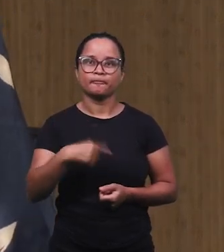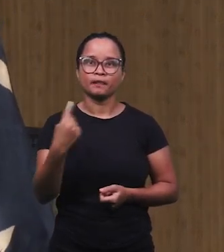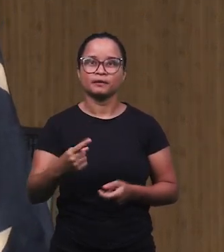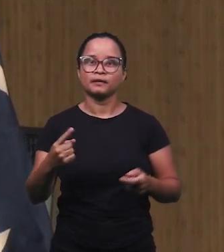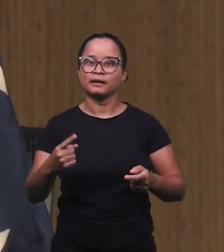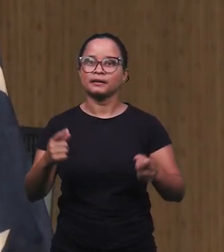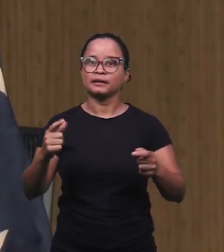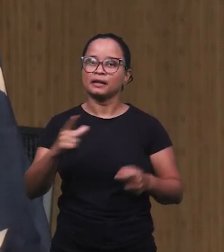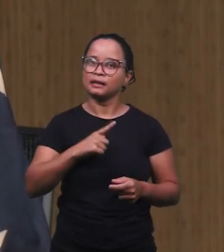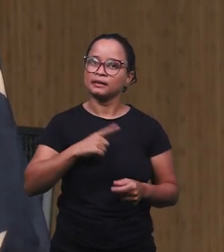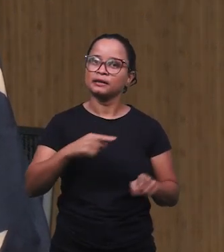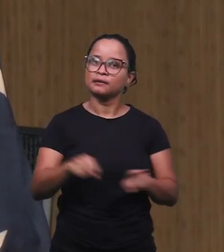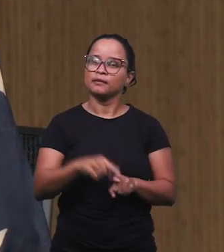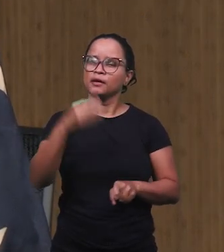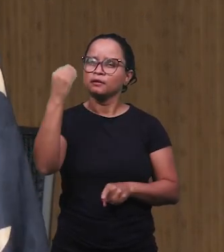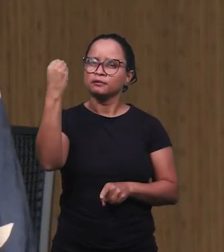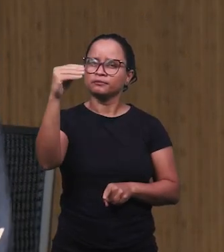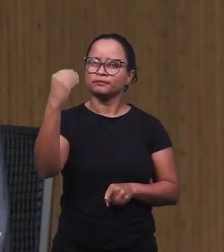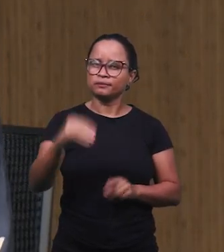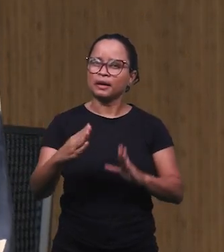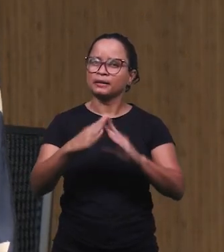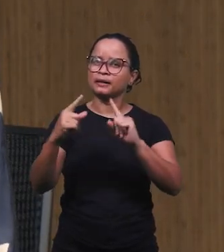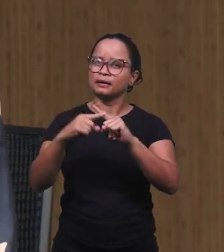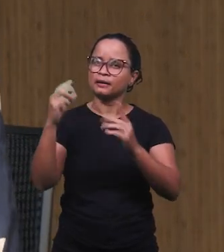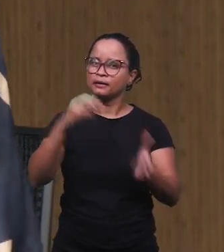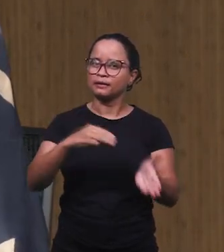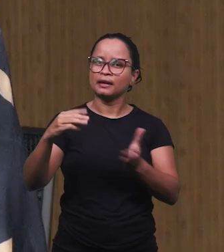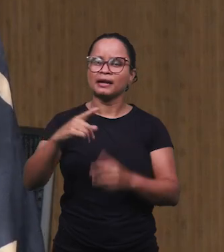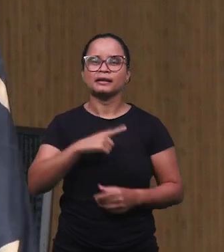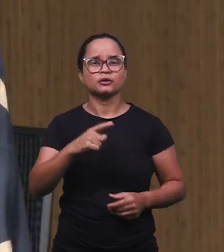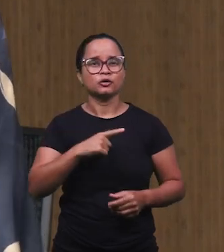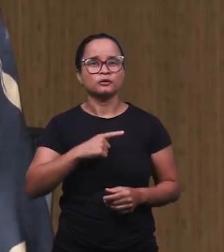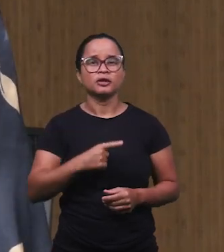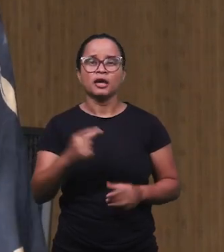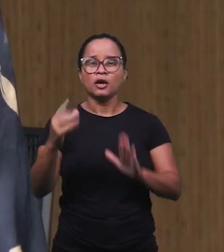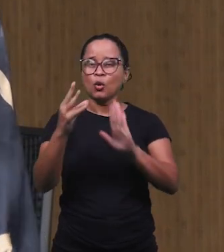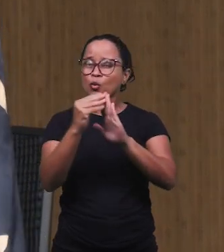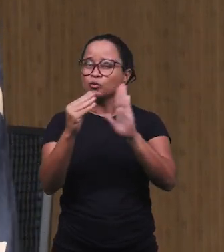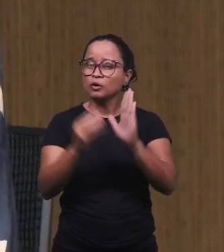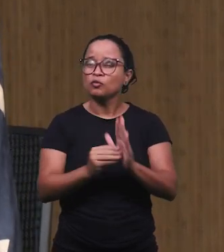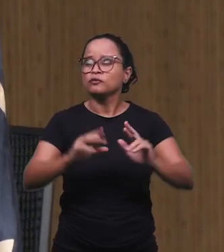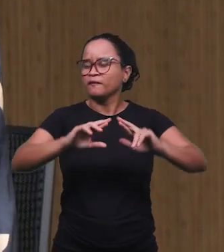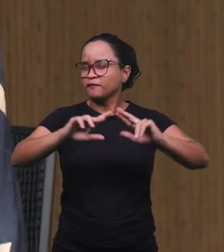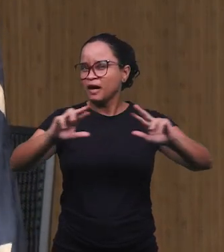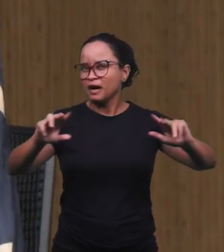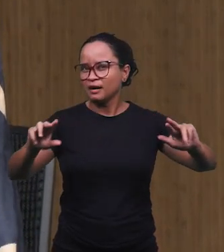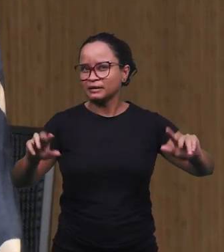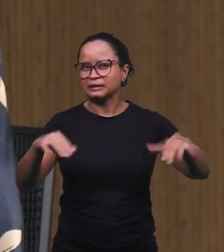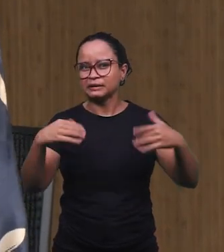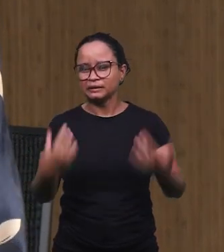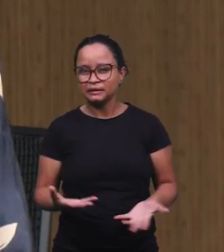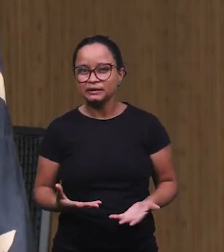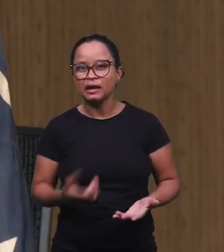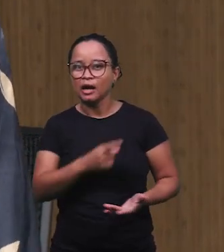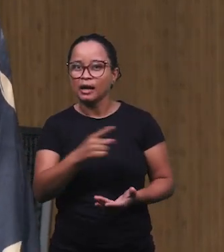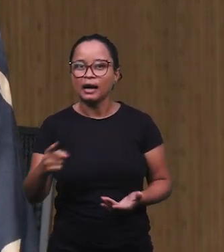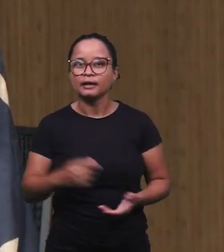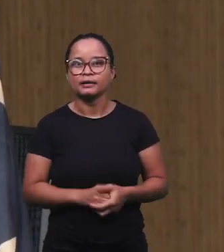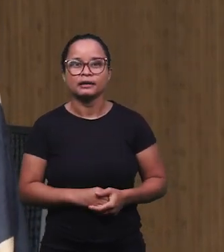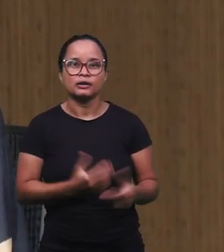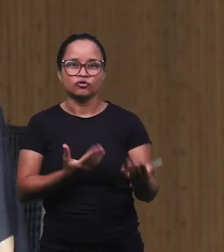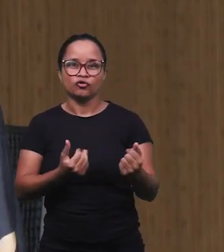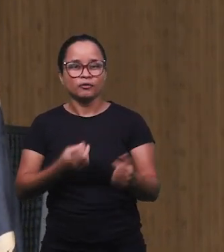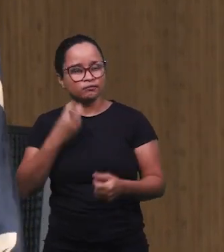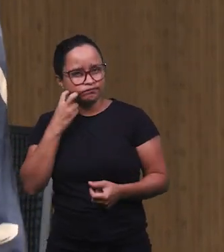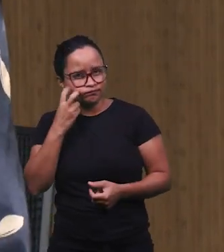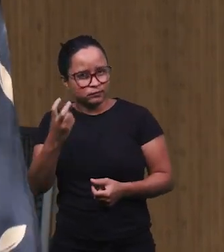temos as postagens da igreja. Sim, então, nós já temos um acervo maravilhoso. Aquele jovem que, para ele, a timidez é uma